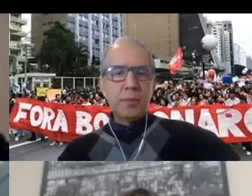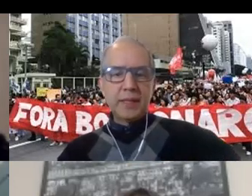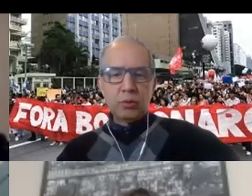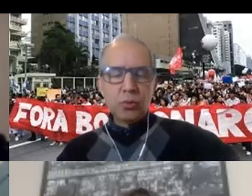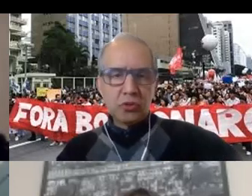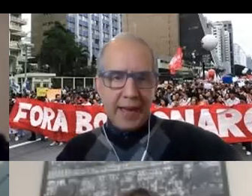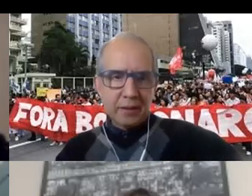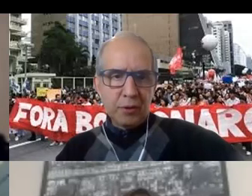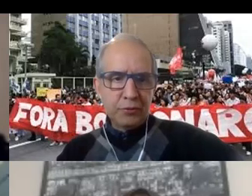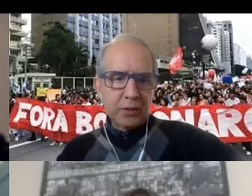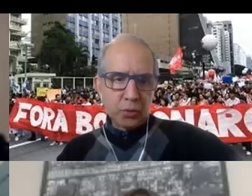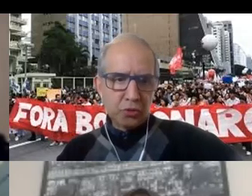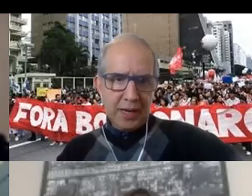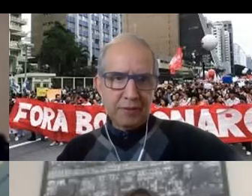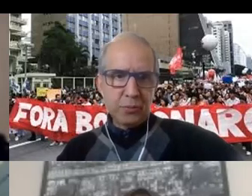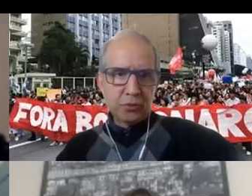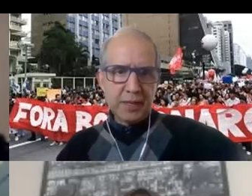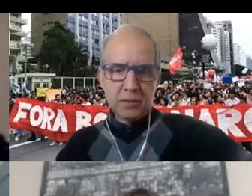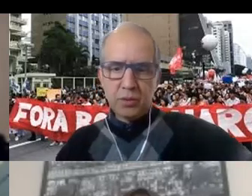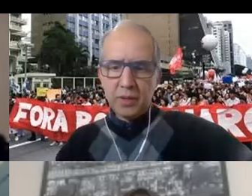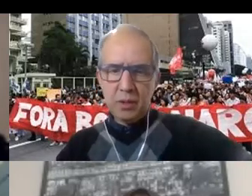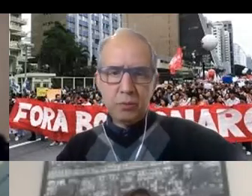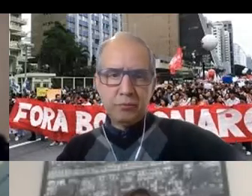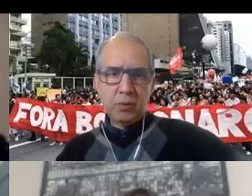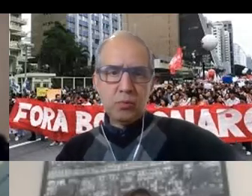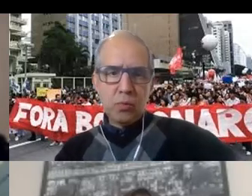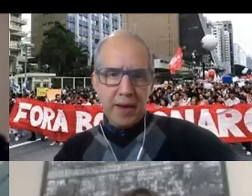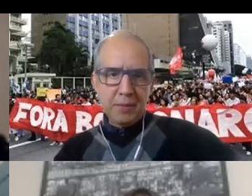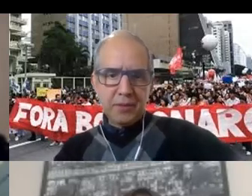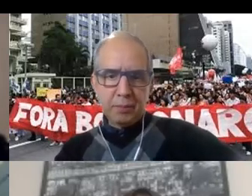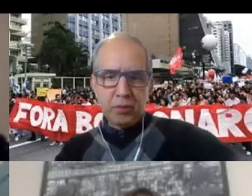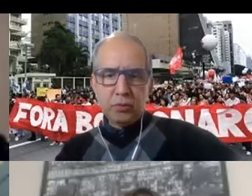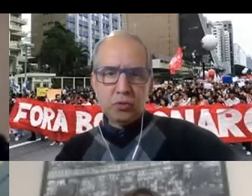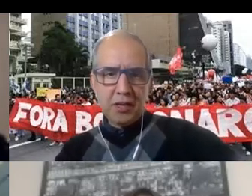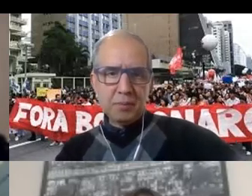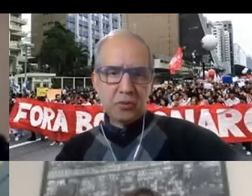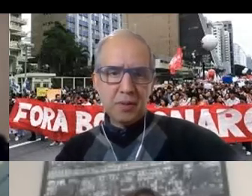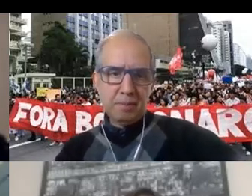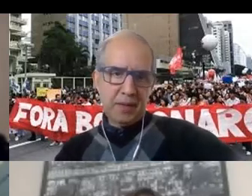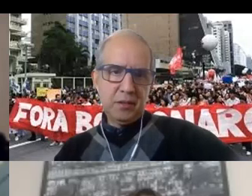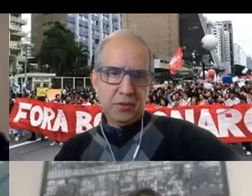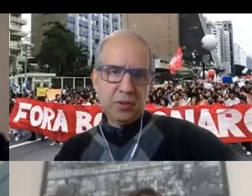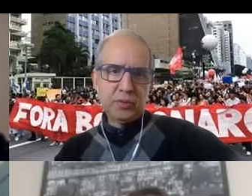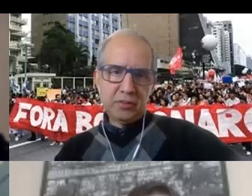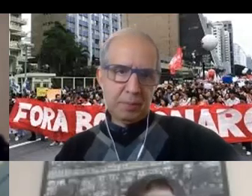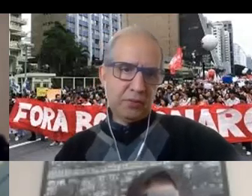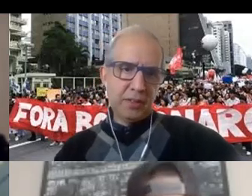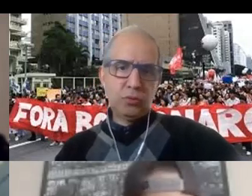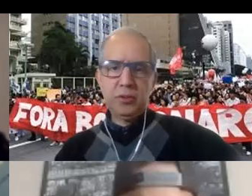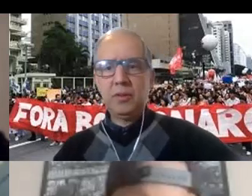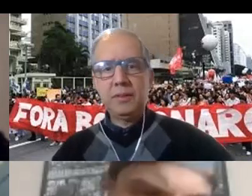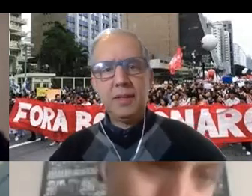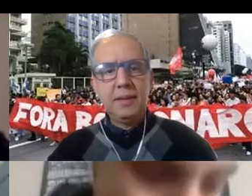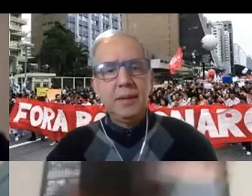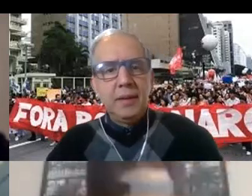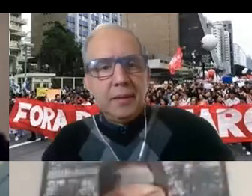Os comentários do chat vão ficar todos gravados, tá? Então, isso aqui eu vou ver com o Emil depois e o James para a divisão das